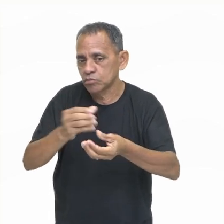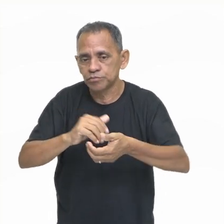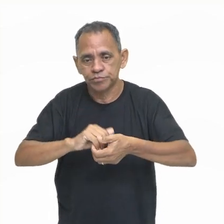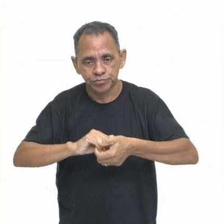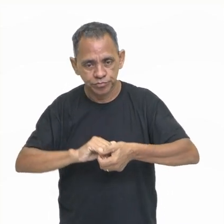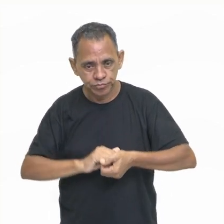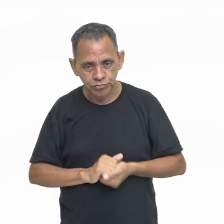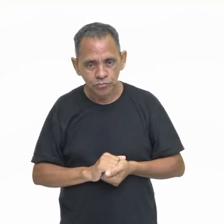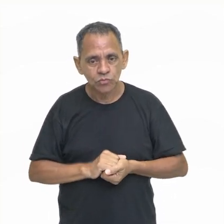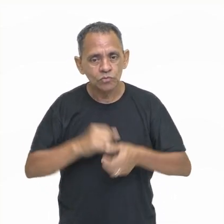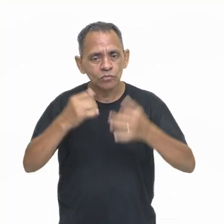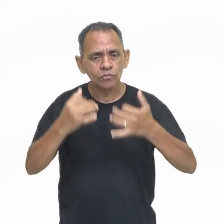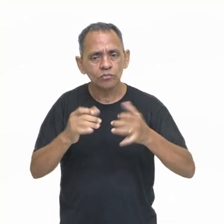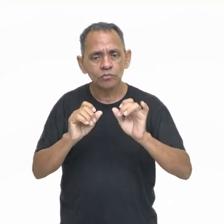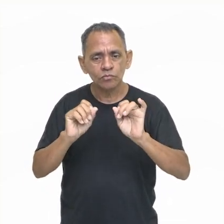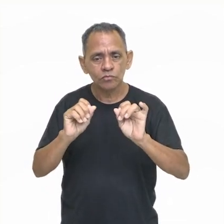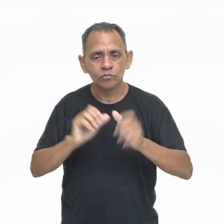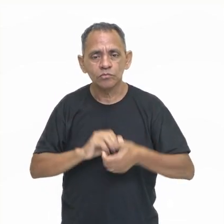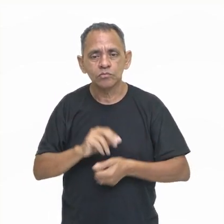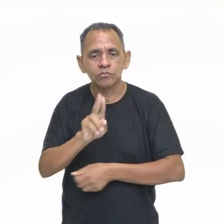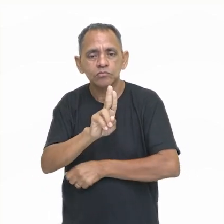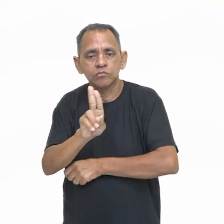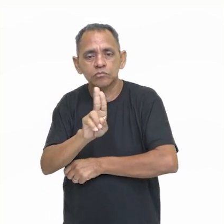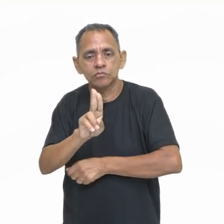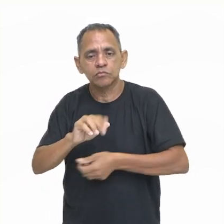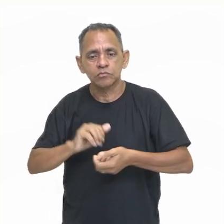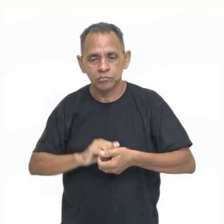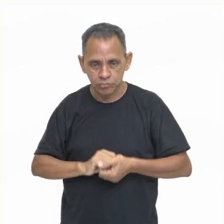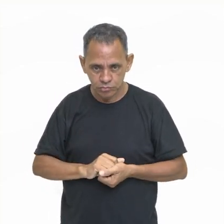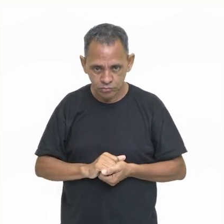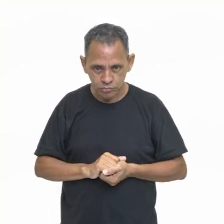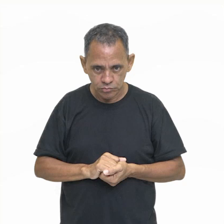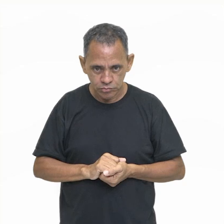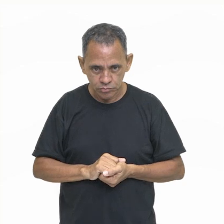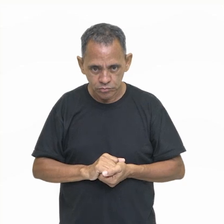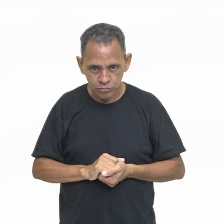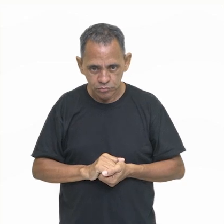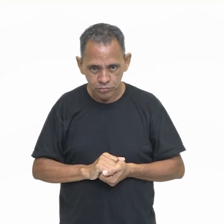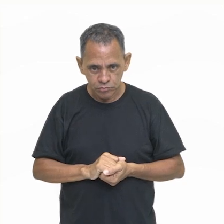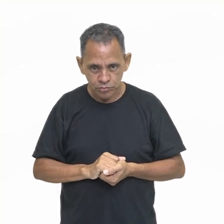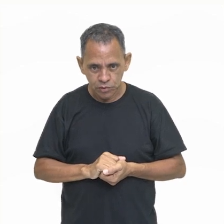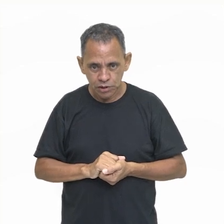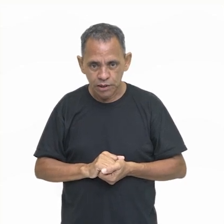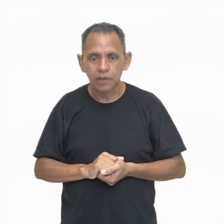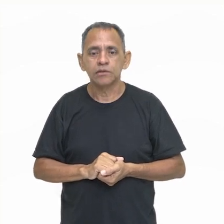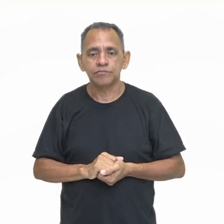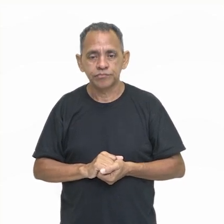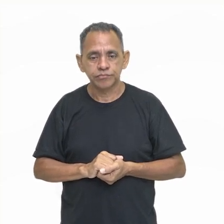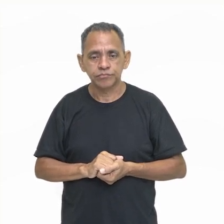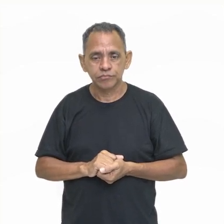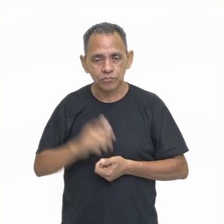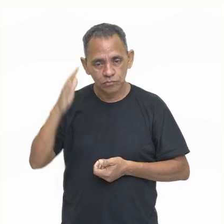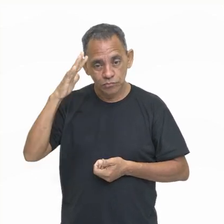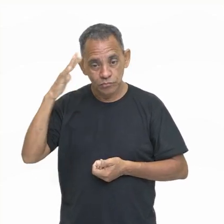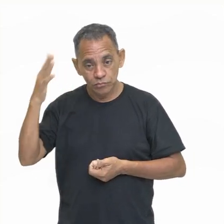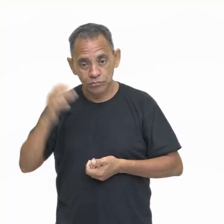a gente fala, nós chamamos, né? A gente chama esse fenômeno